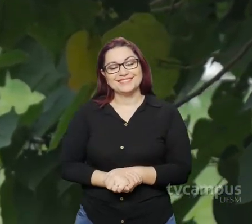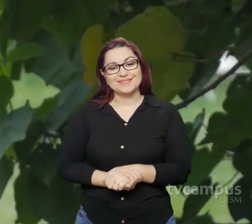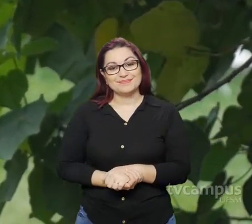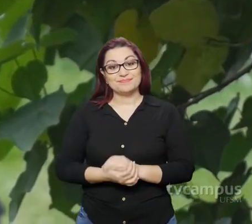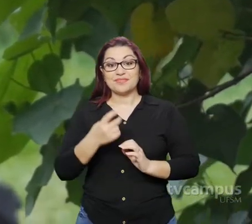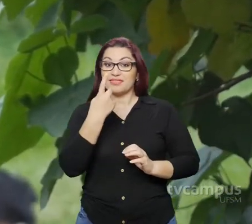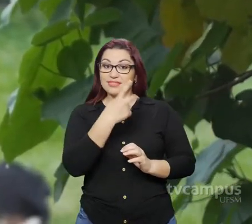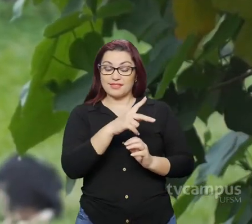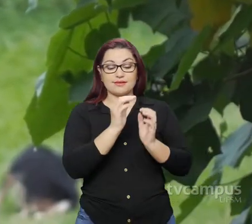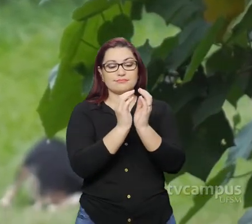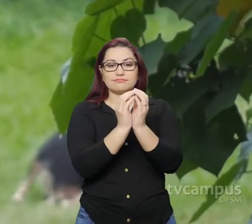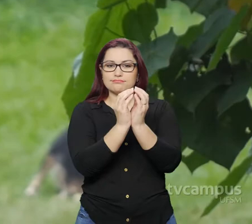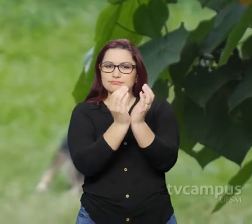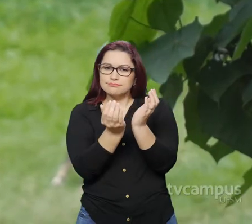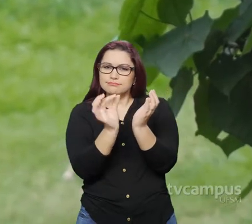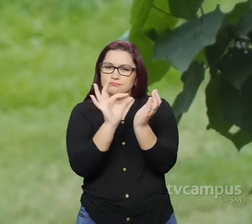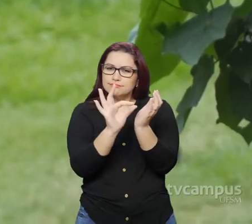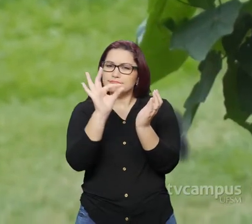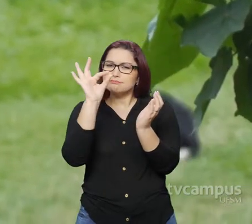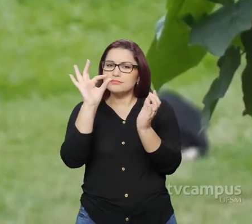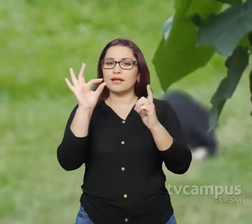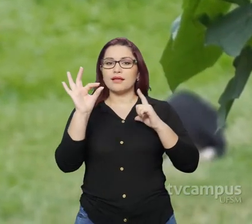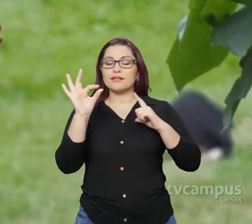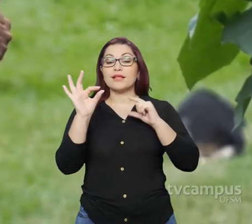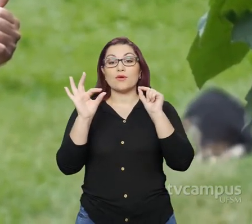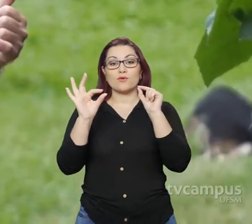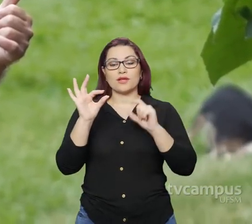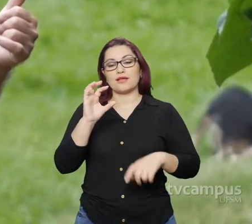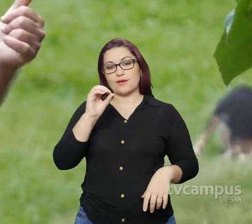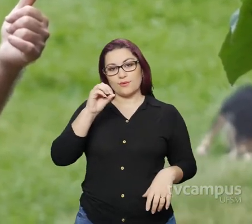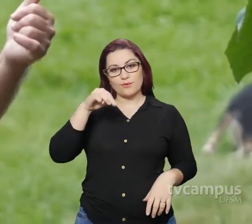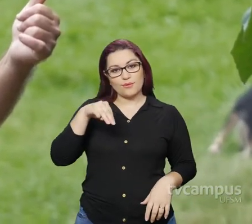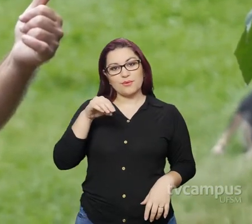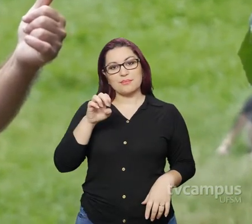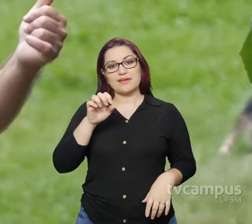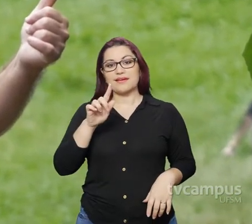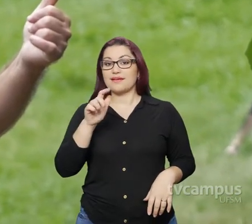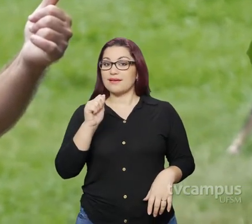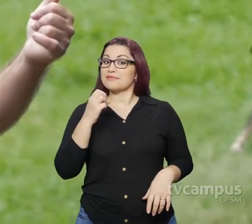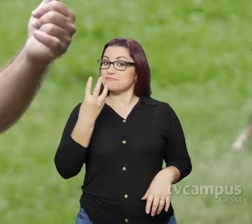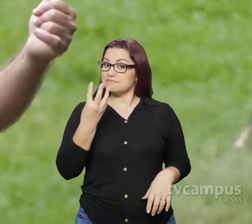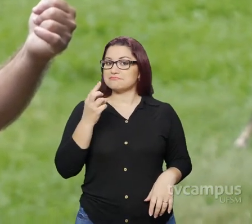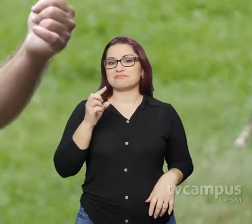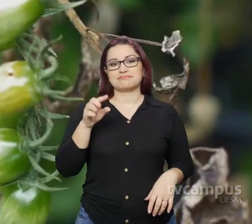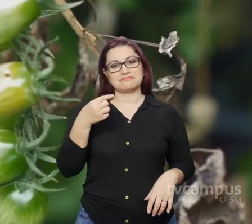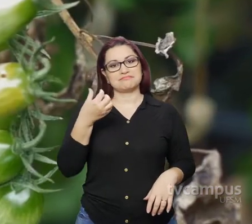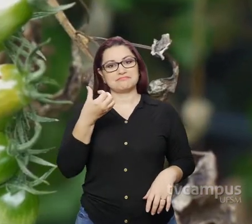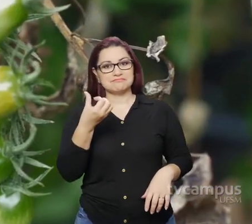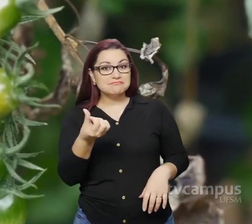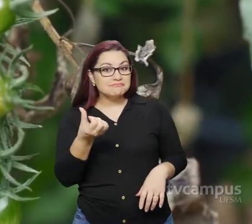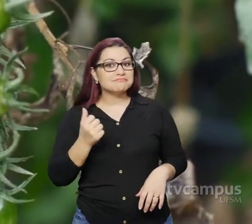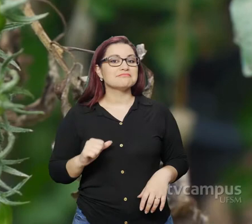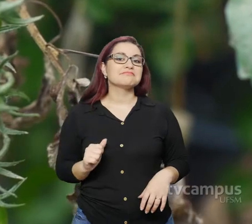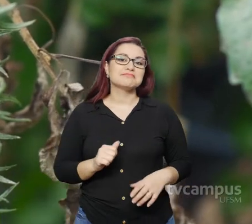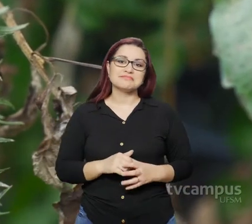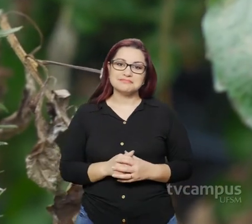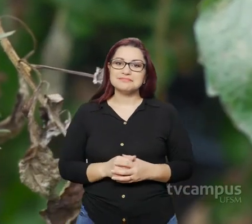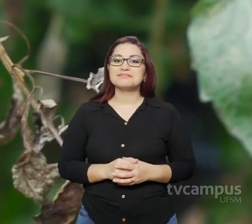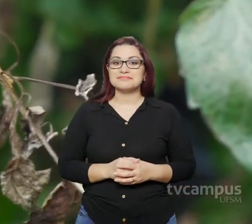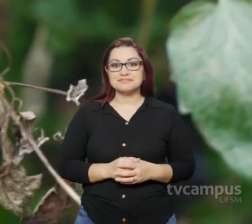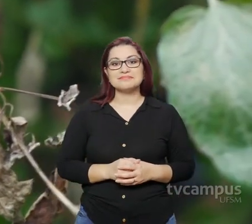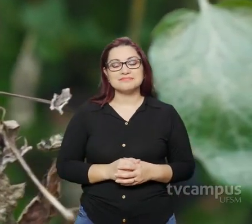da sementinha, daquela sementinha, é ômega 6 e ômega 3 e ômega